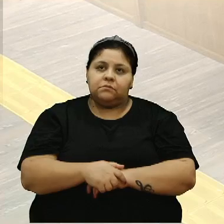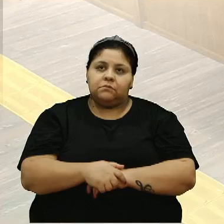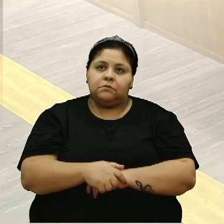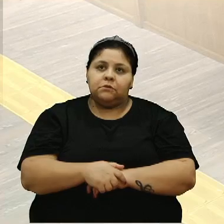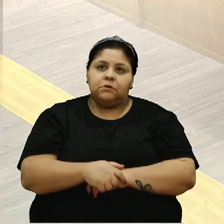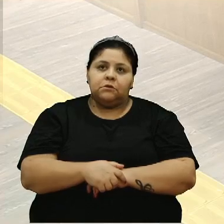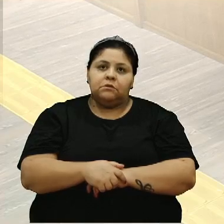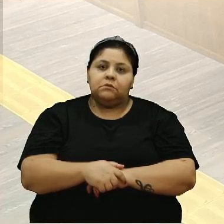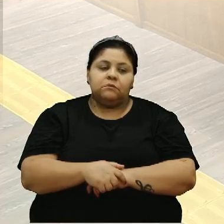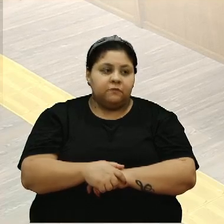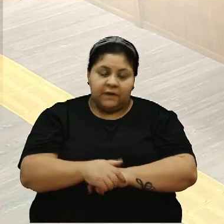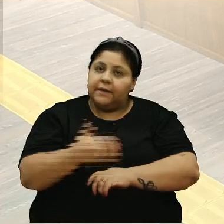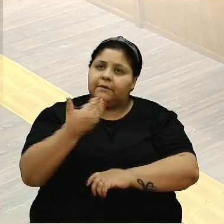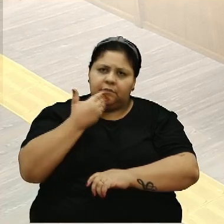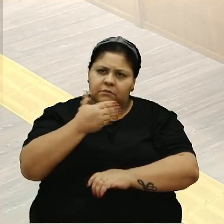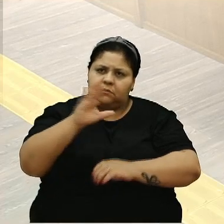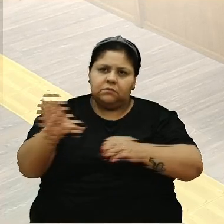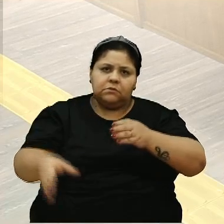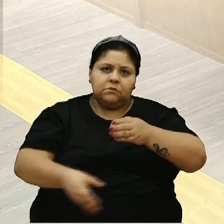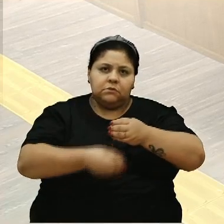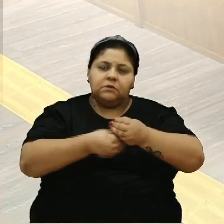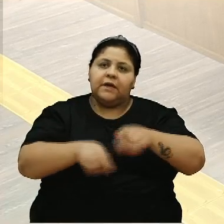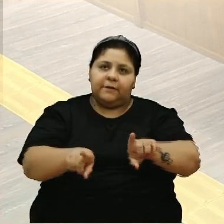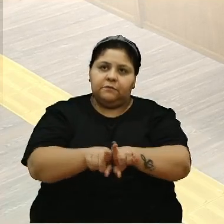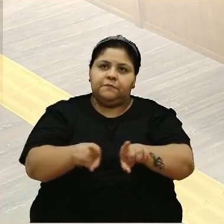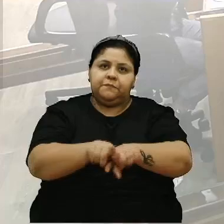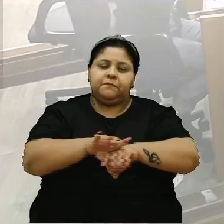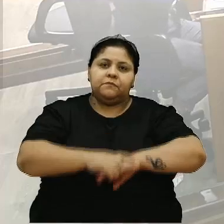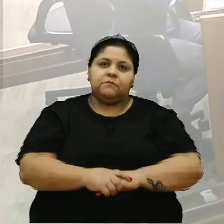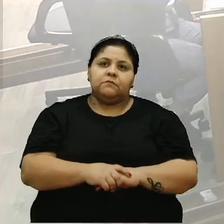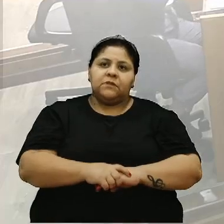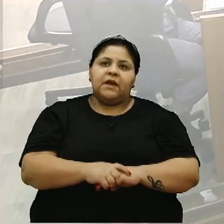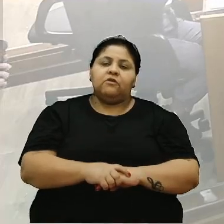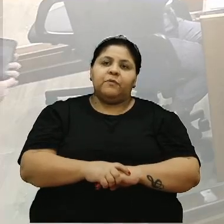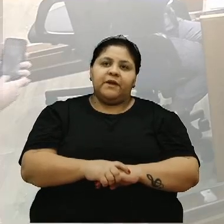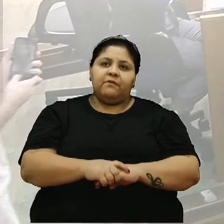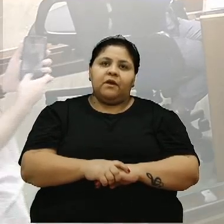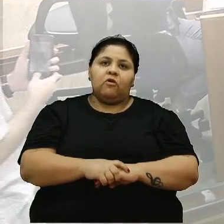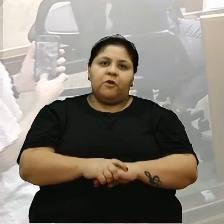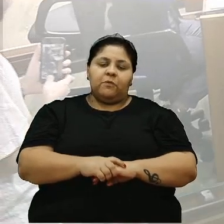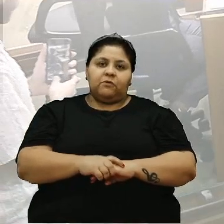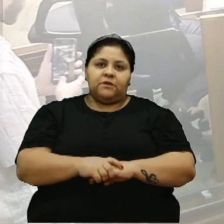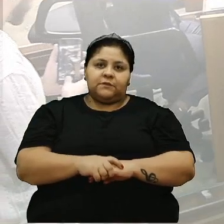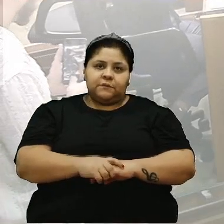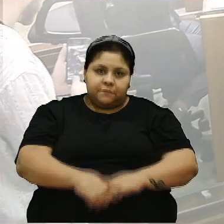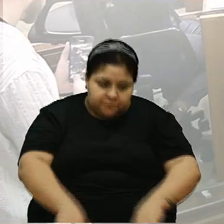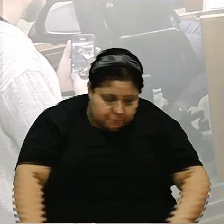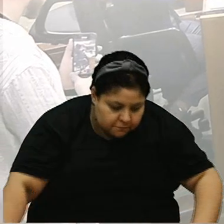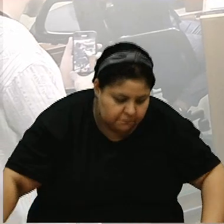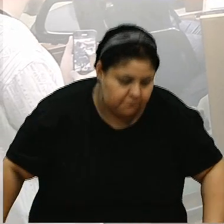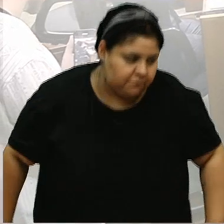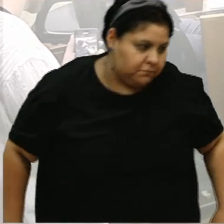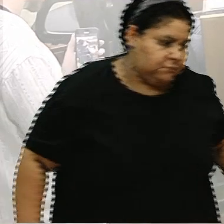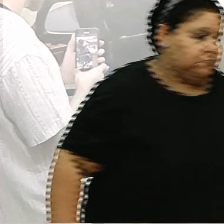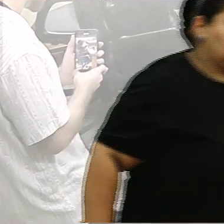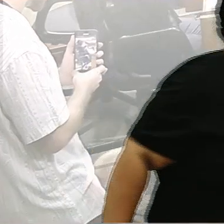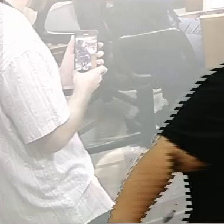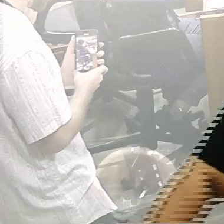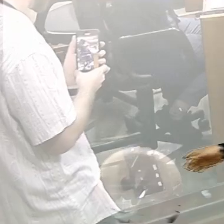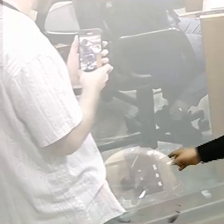Peço uma parte, vereador. De imediato, vereador. Então, eu quero seguir nessa questão